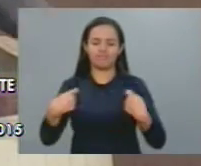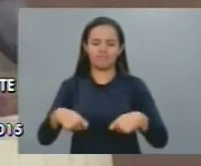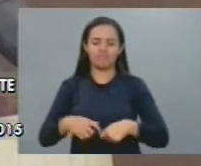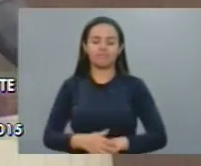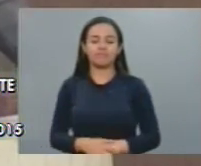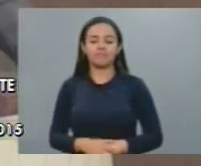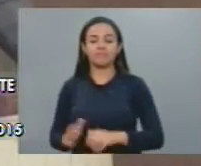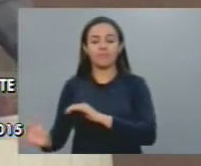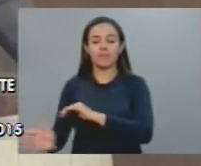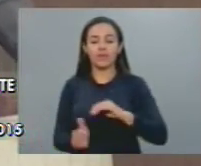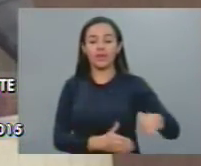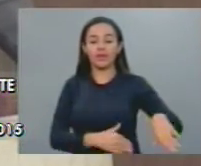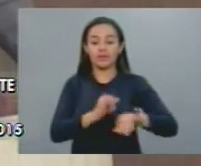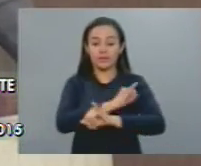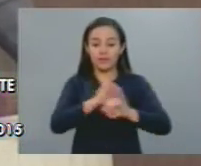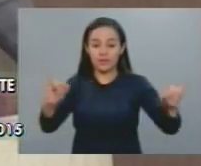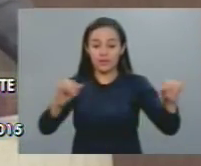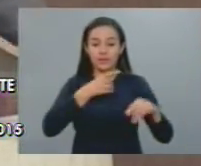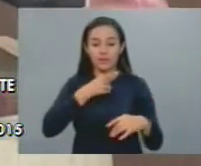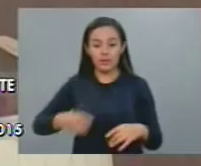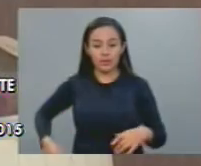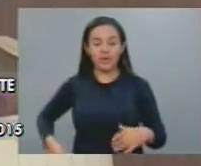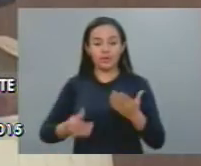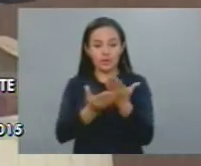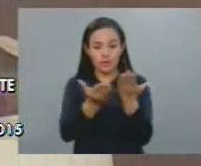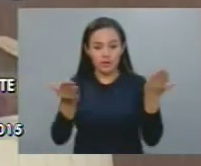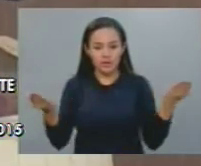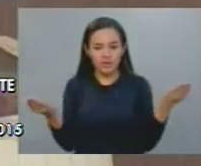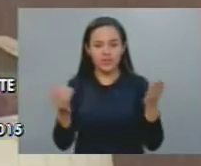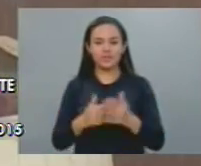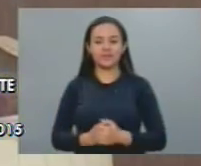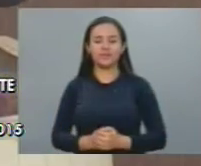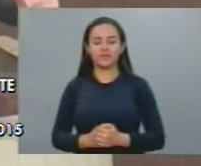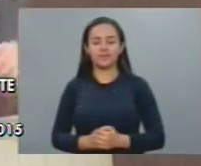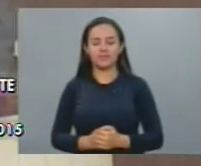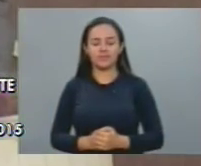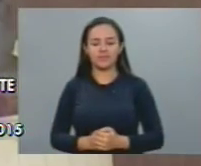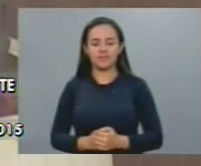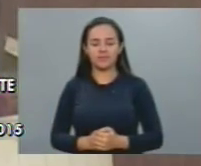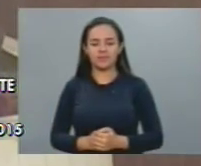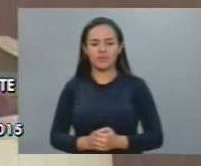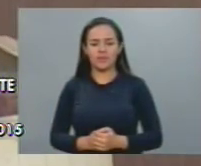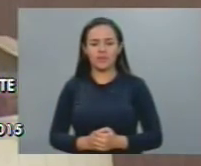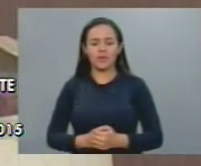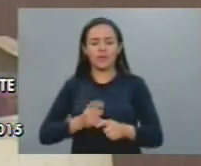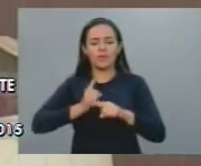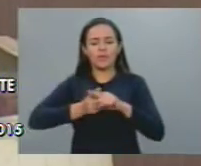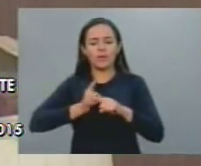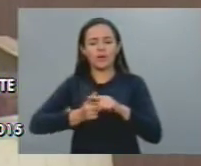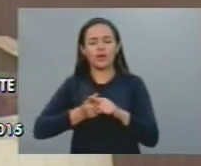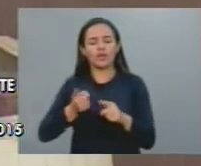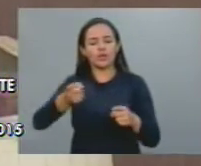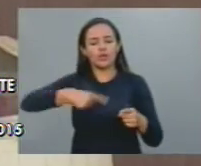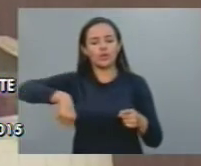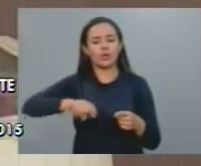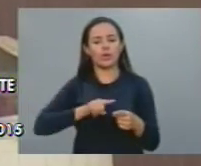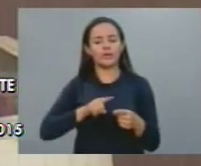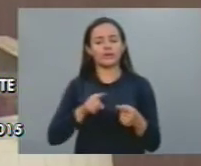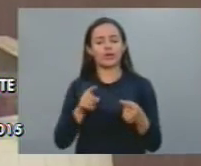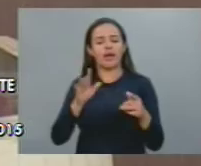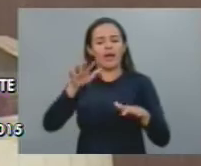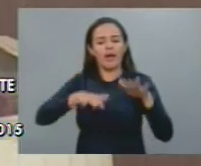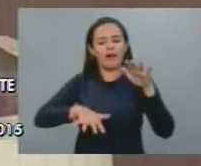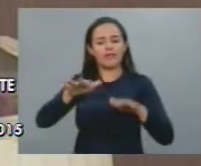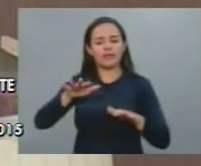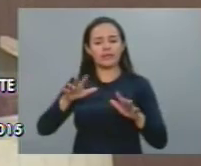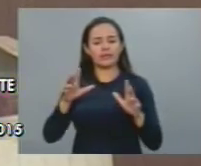Dizer aos deputados e deputadas aqui que, obviamente, o que nos move não são vendetas ou convicções de ordem pessoal, e que muitas